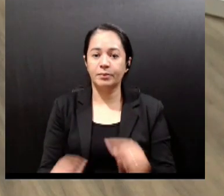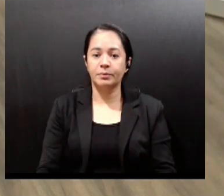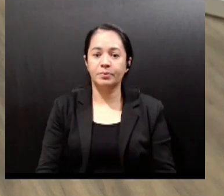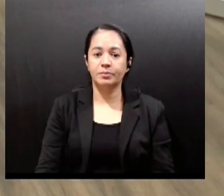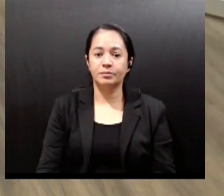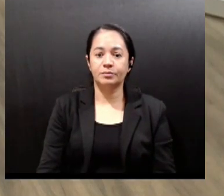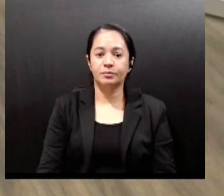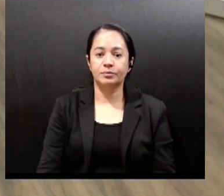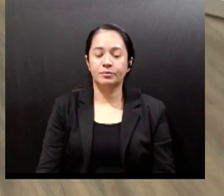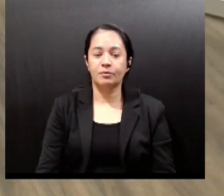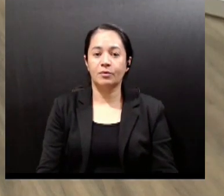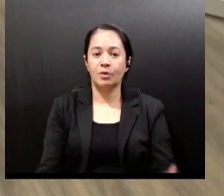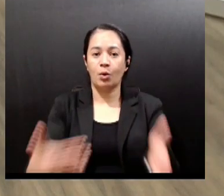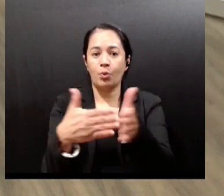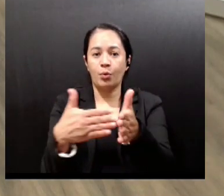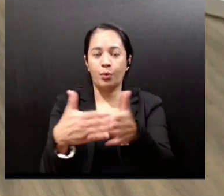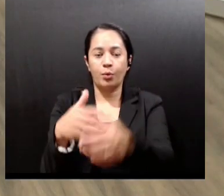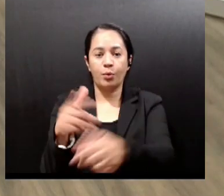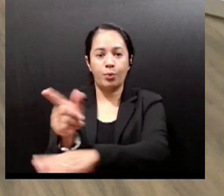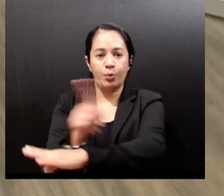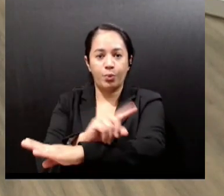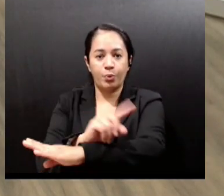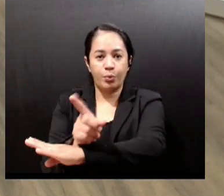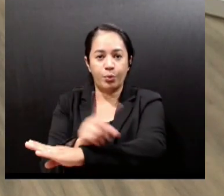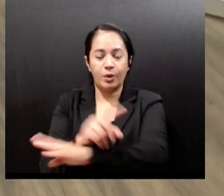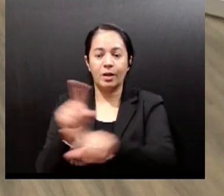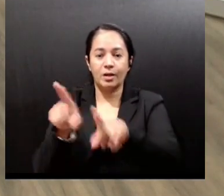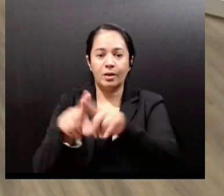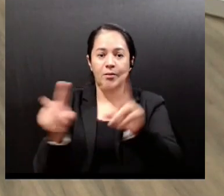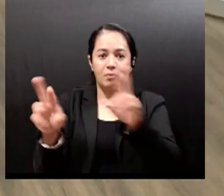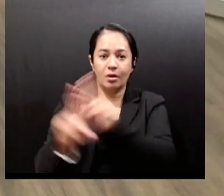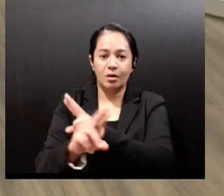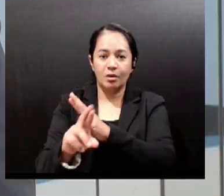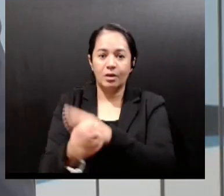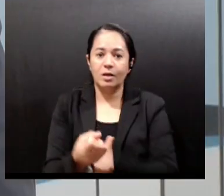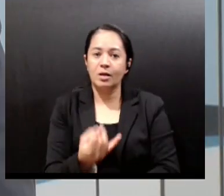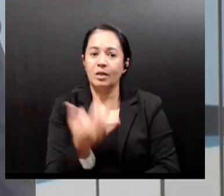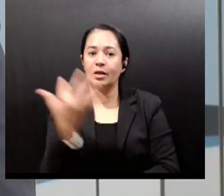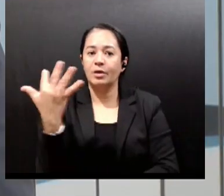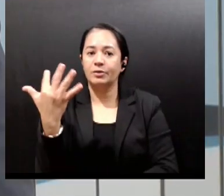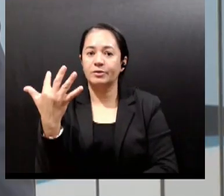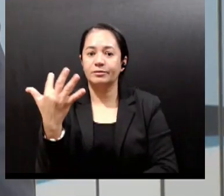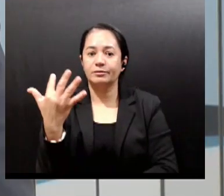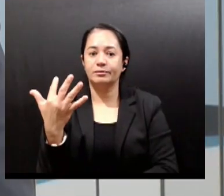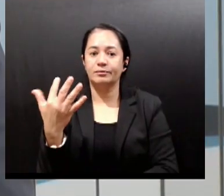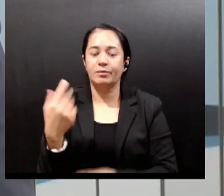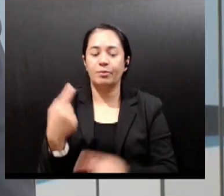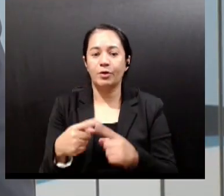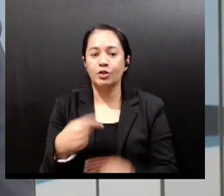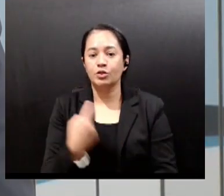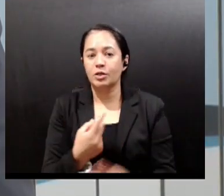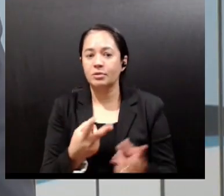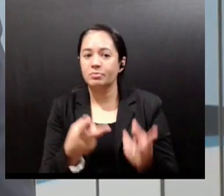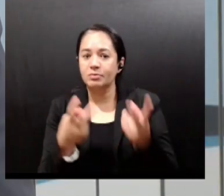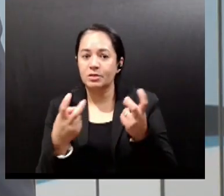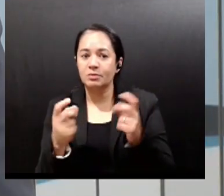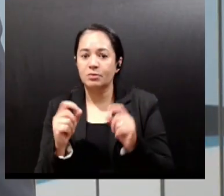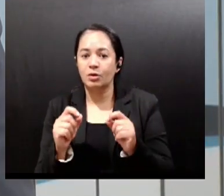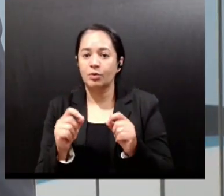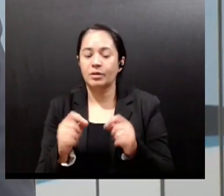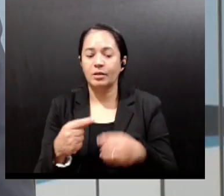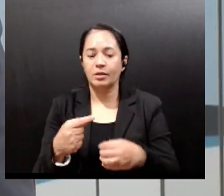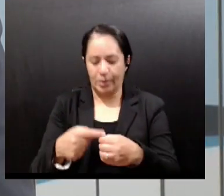de velocidade também está relacionado a esse excesso de velocidade. O que nós vemos é que as cidades que têm